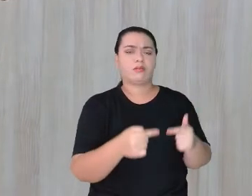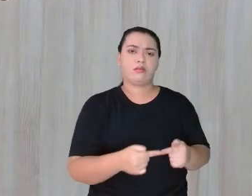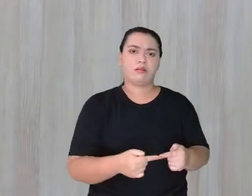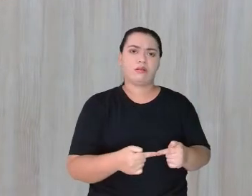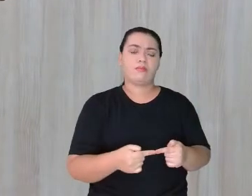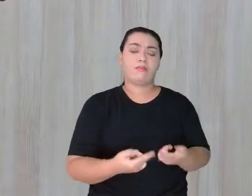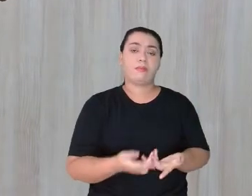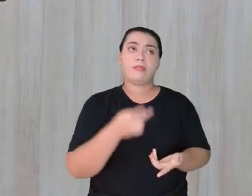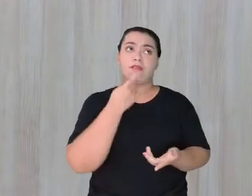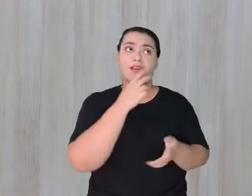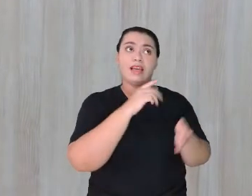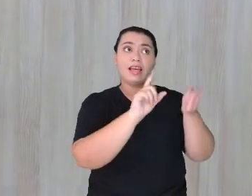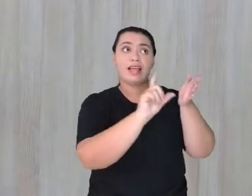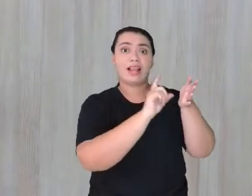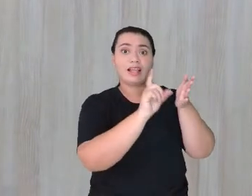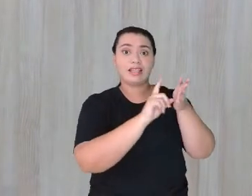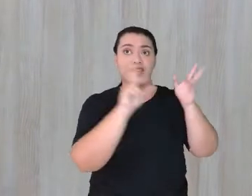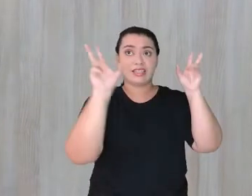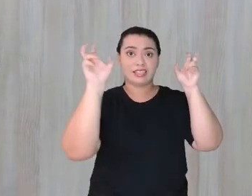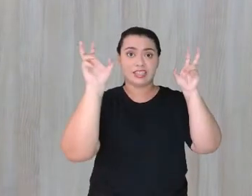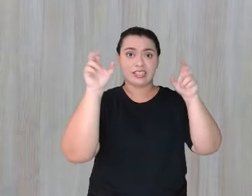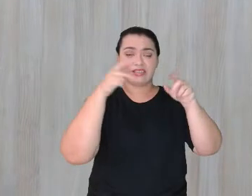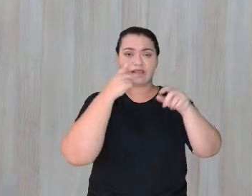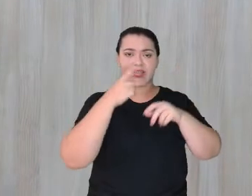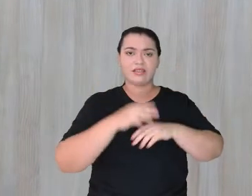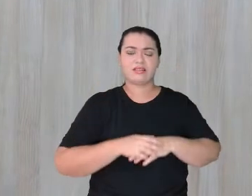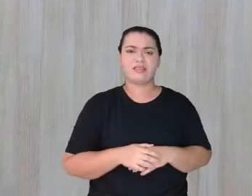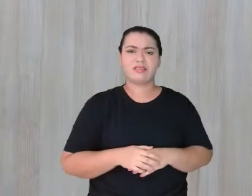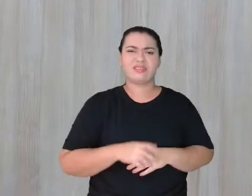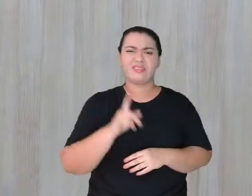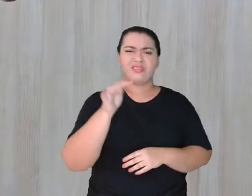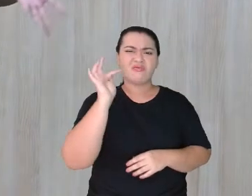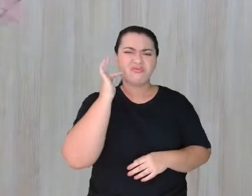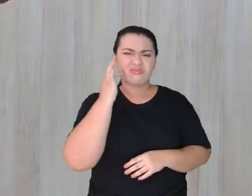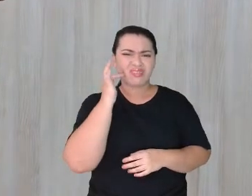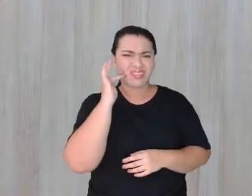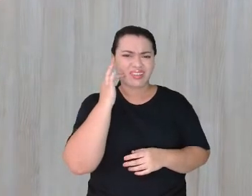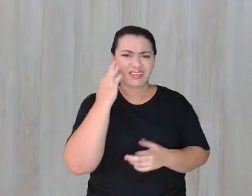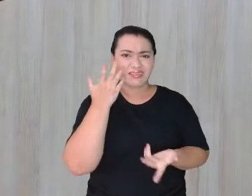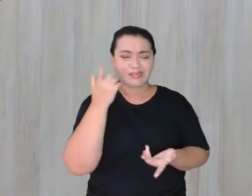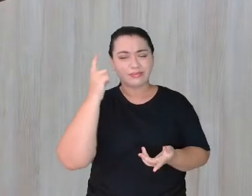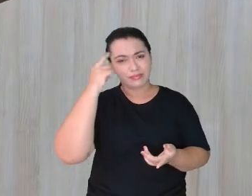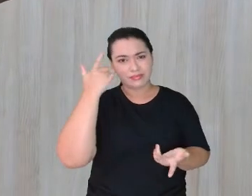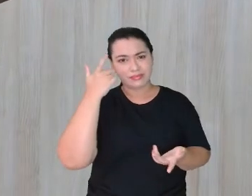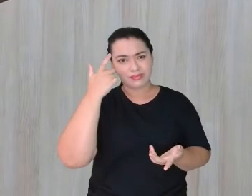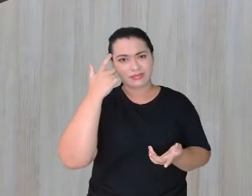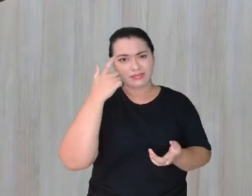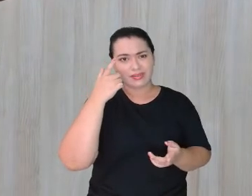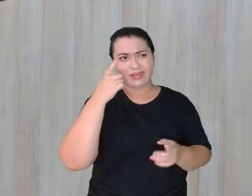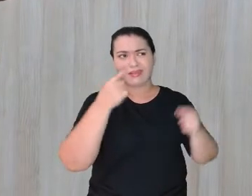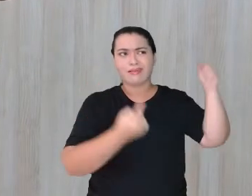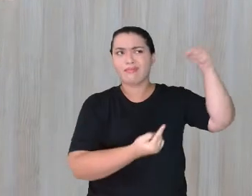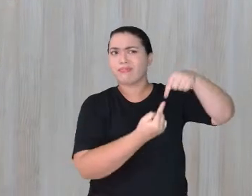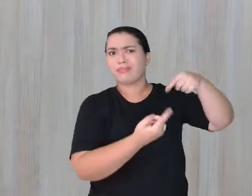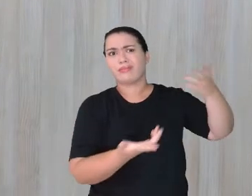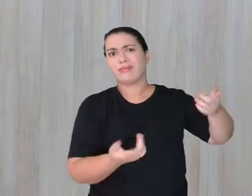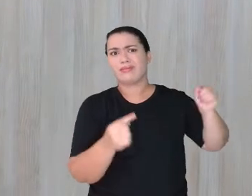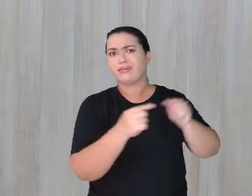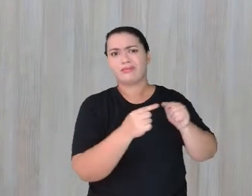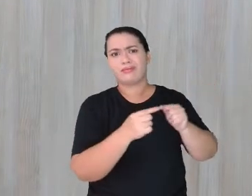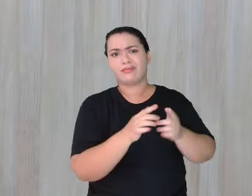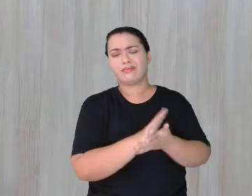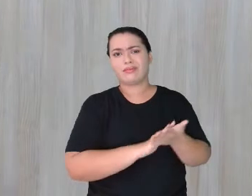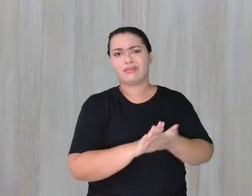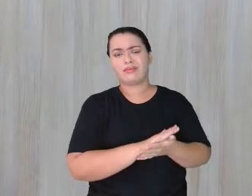sobre literatura e começo com um título que fala sobre frutas e verduras. Nada com nada, né? Então, assim, é